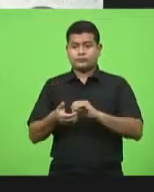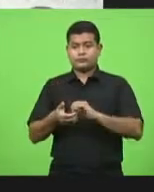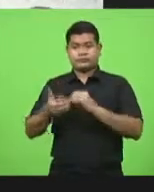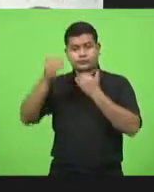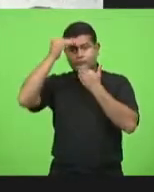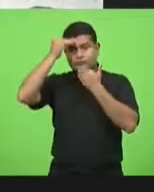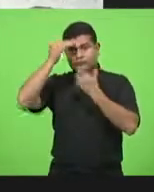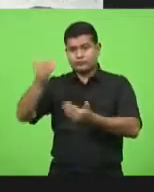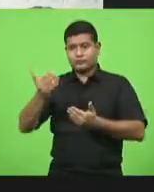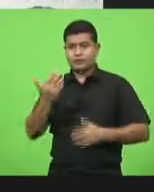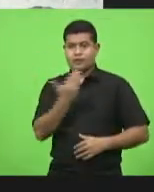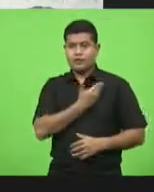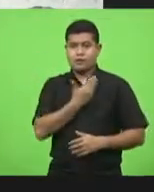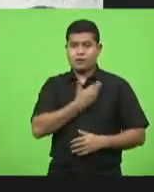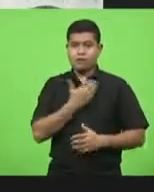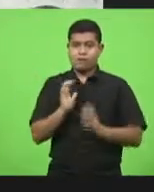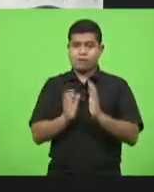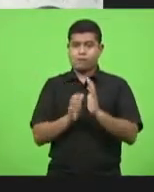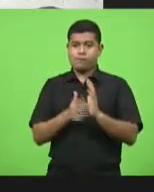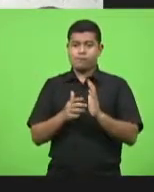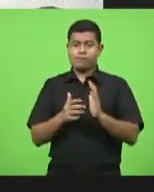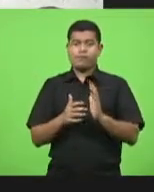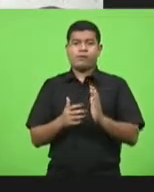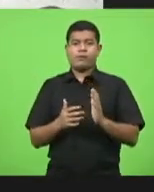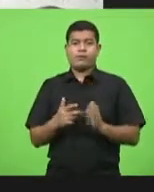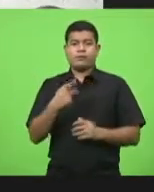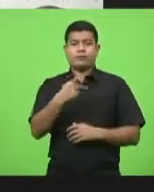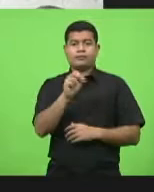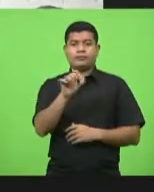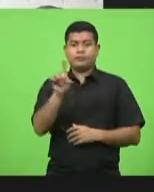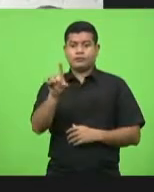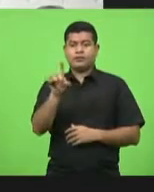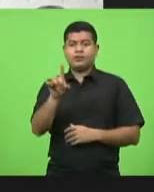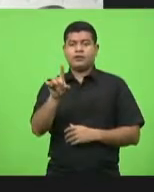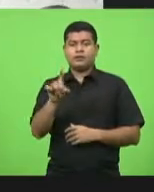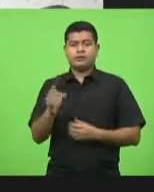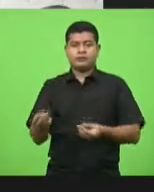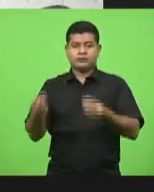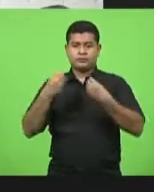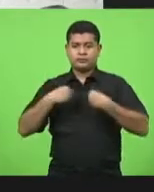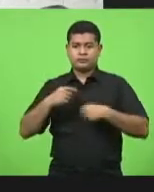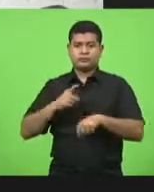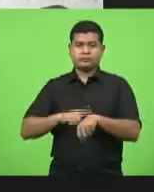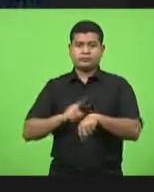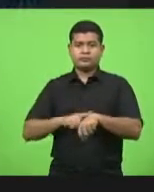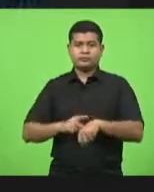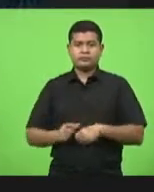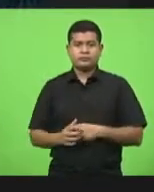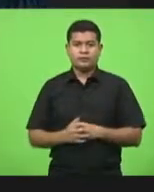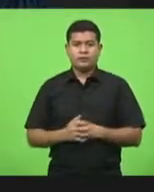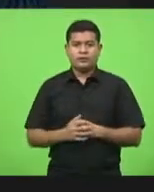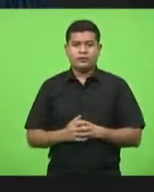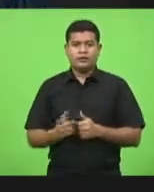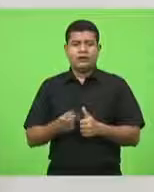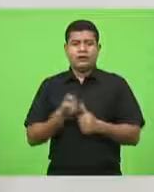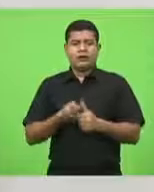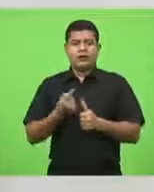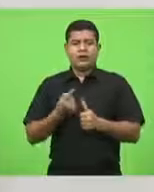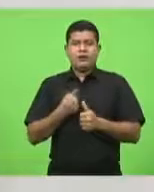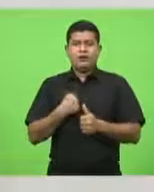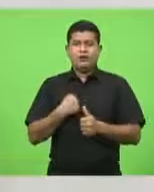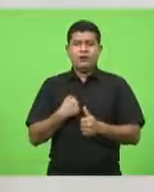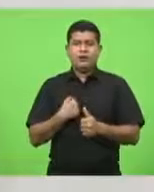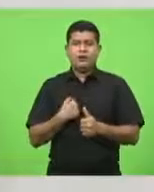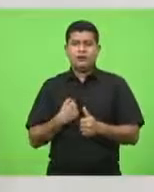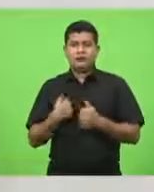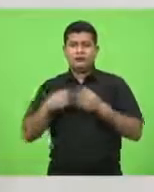colegas deste bloco do PSD, por ter disponibilizado seu tempo. Primeiramente, eu